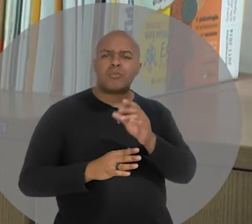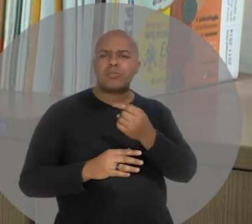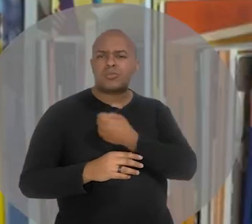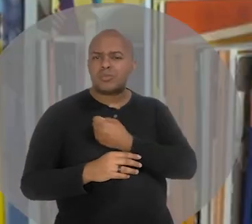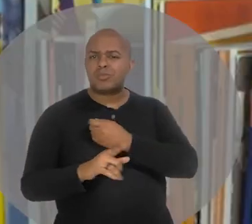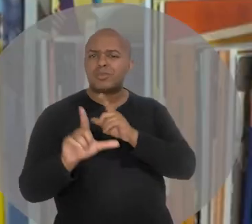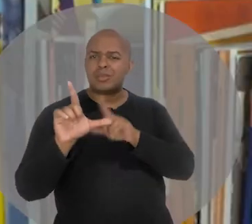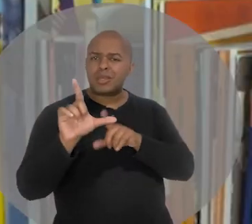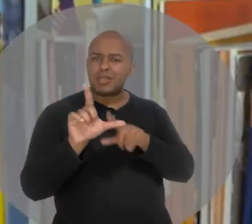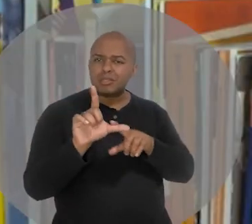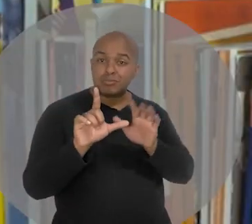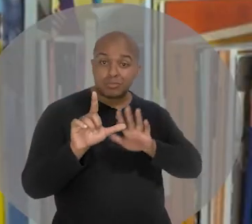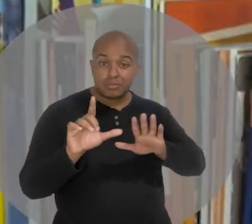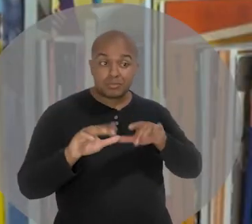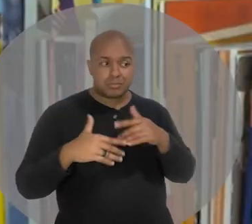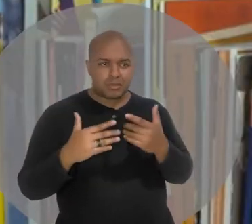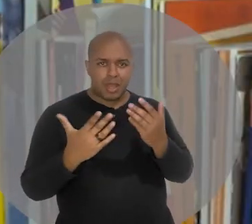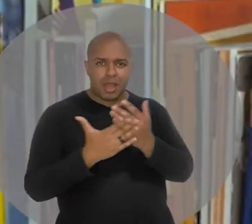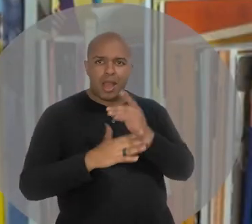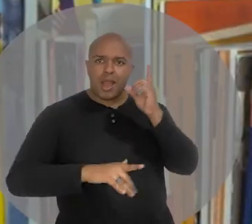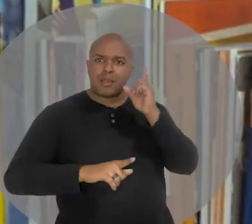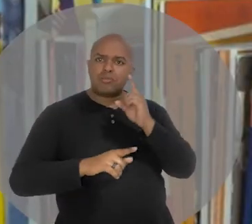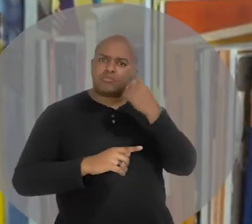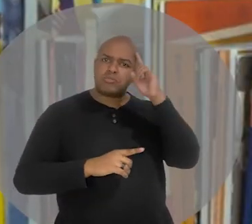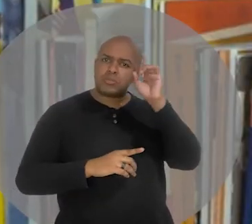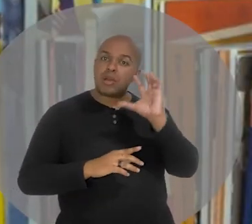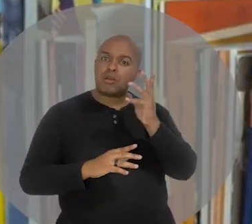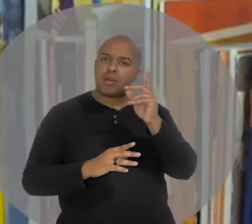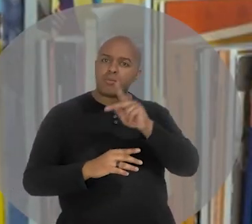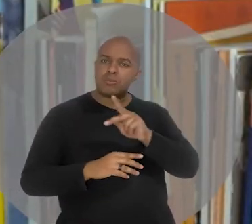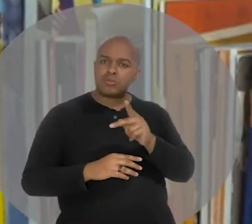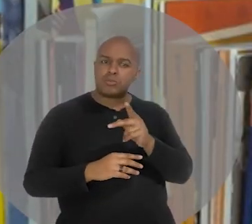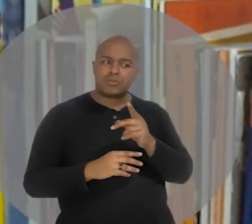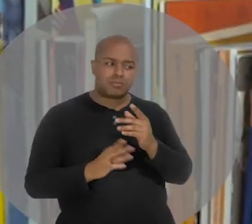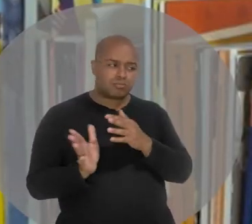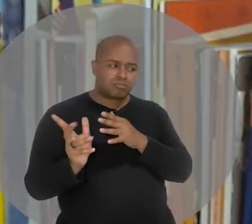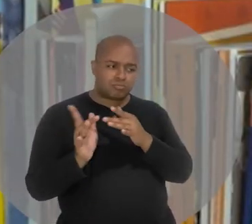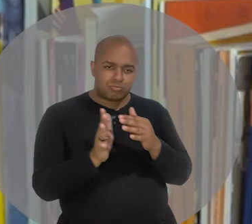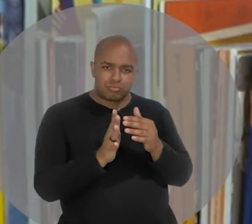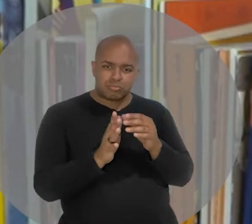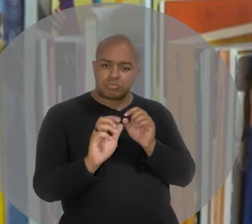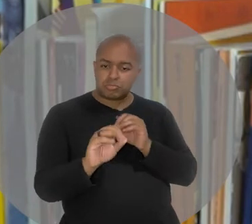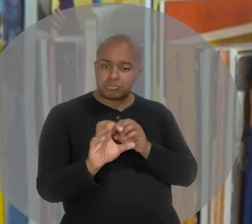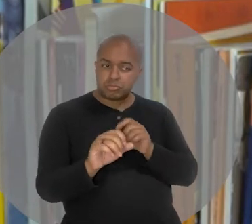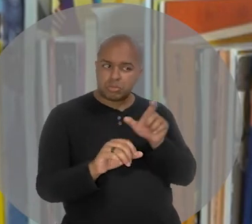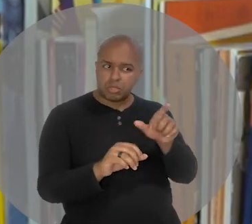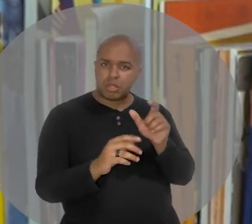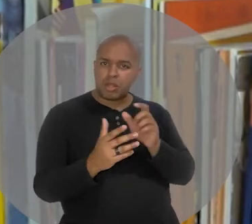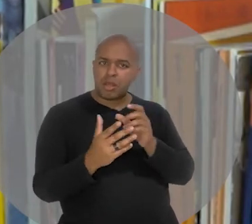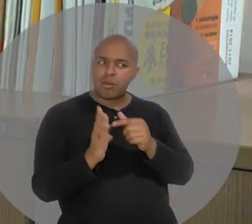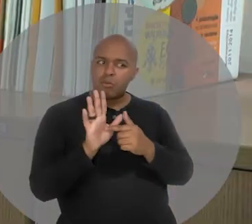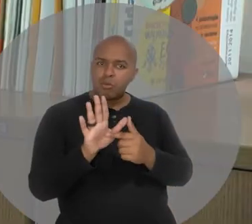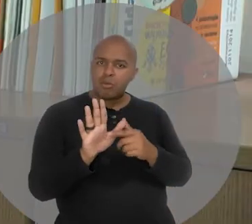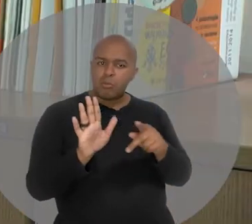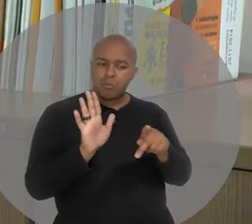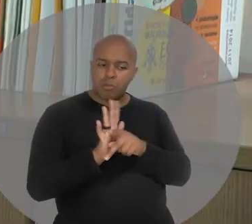tudo mais. E em dado momento, a professora passou a ensiná-los a reproduzir o próprio